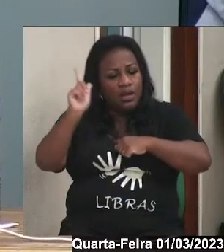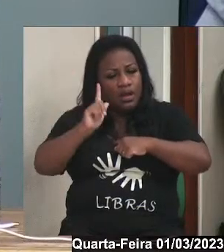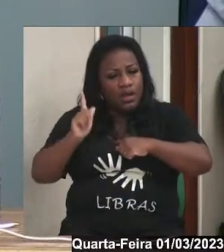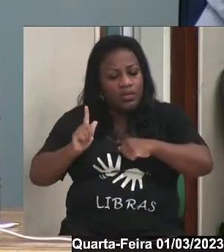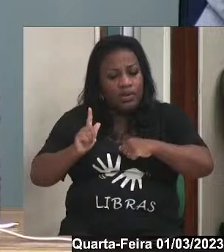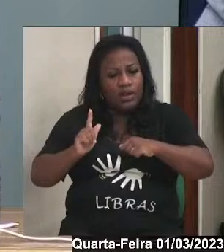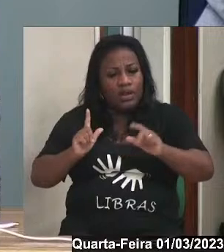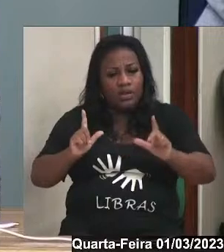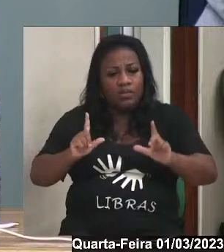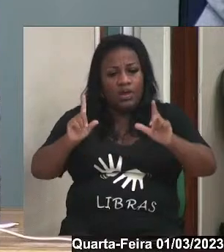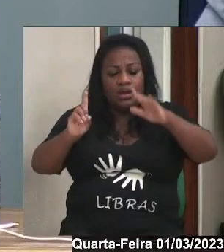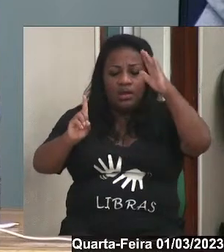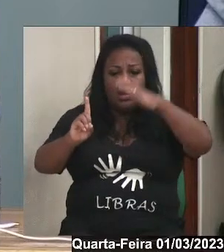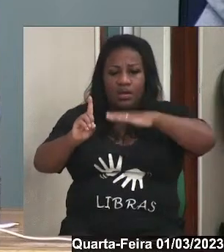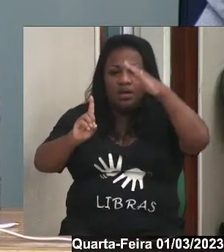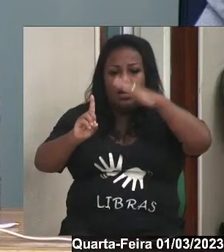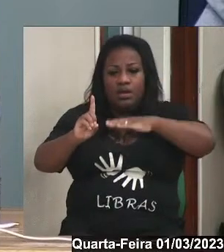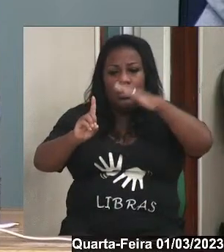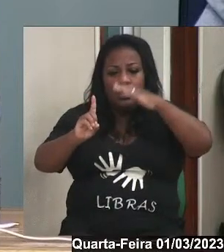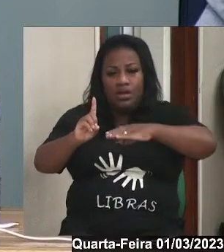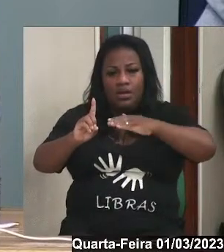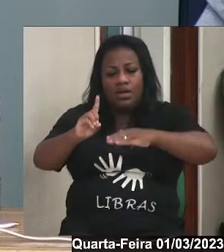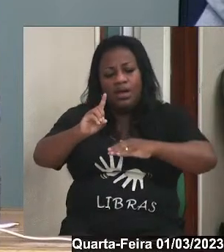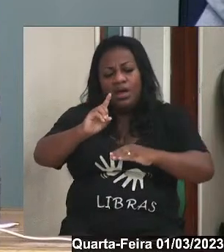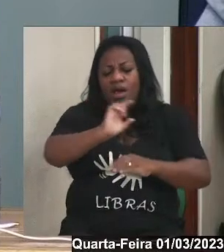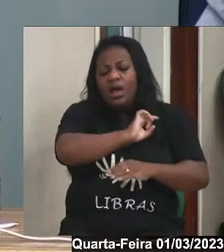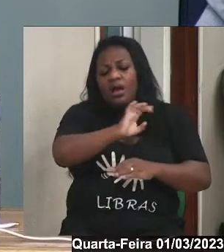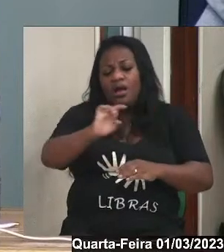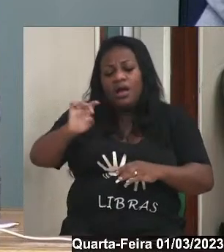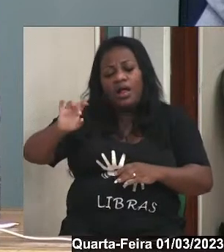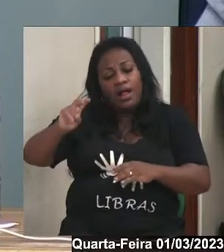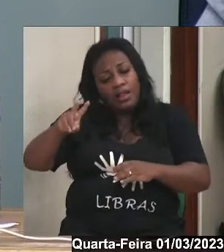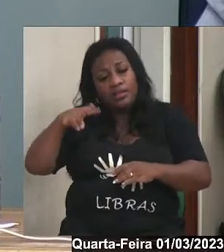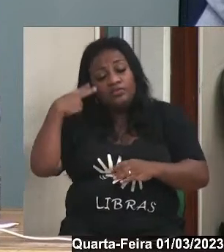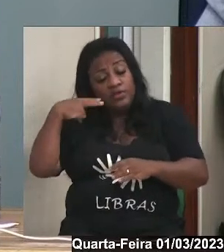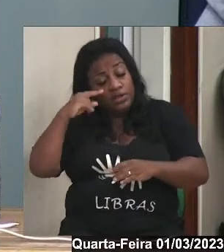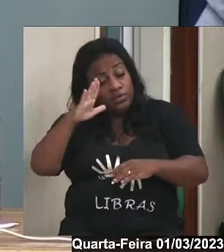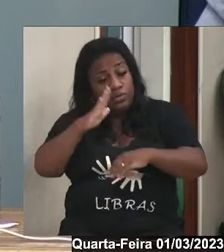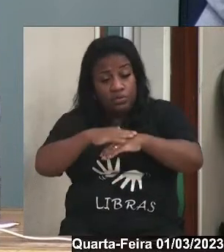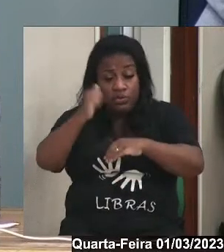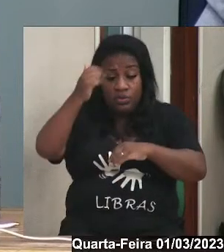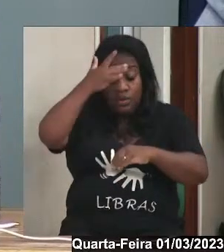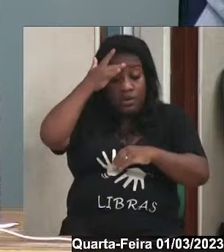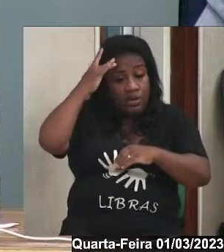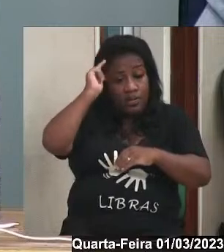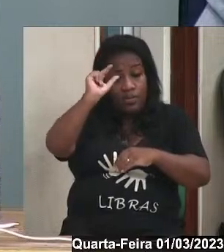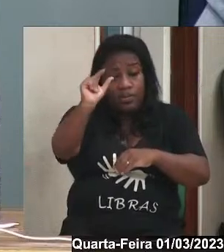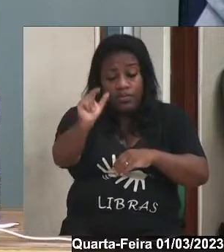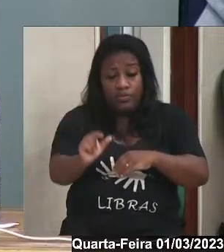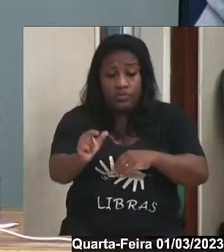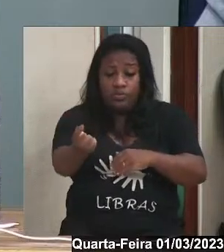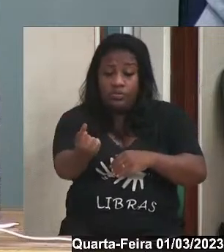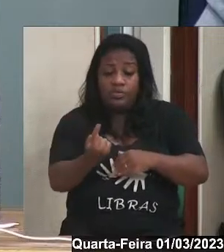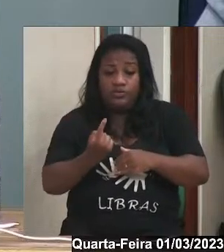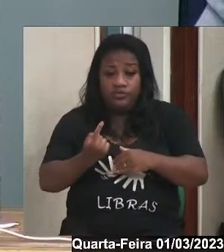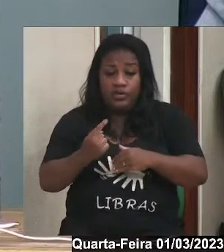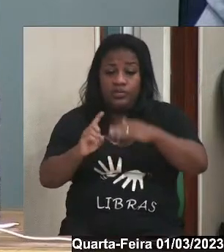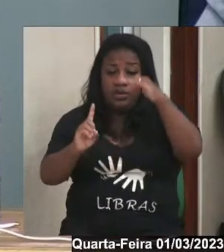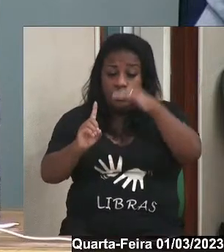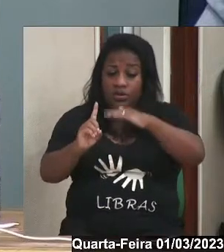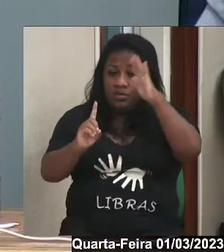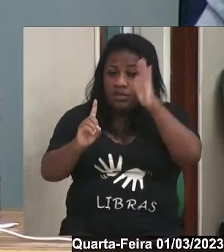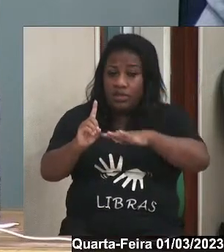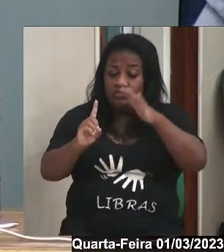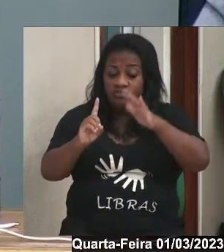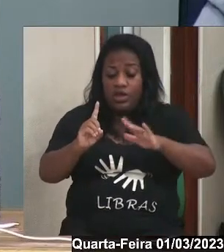Gabriel Pessoa de Alencar. O vereador Gilberto Oliveira Silva chamou para entregar a homenagem ao senhor Pablo Rios Lopes.